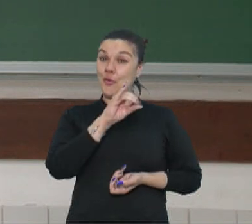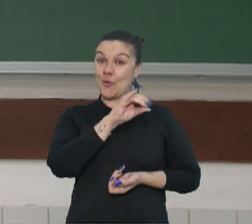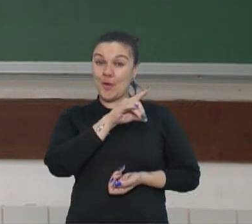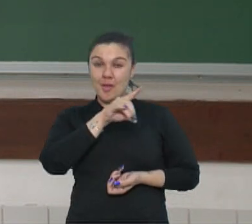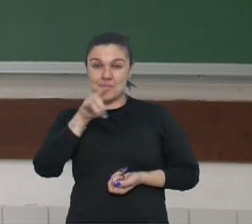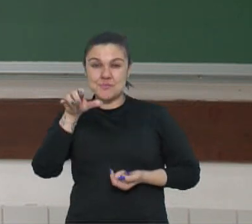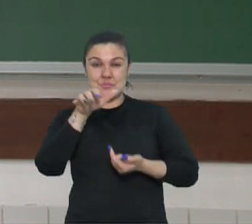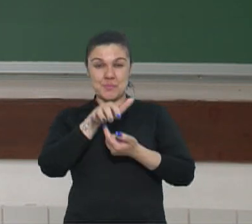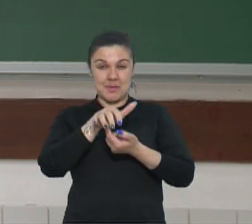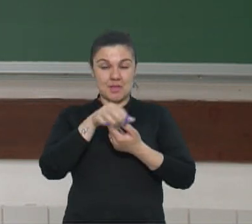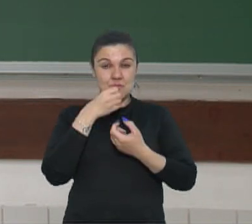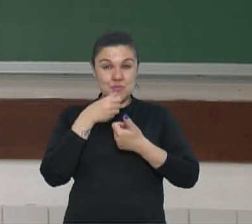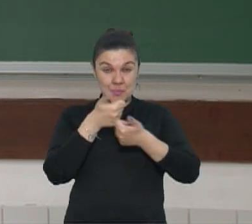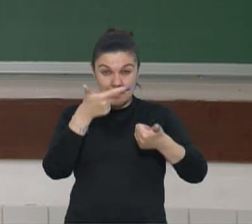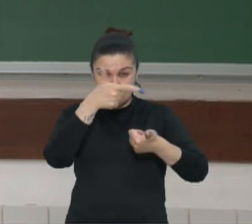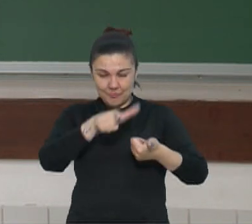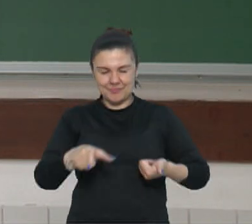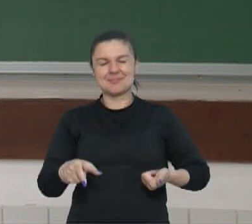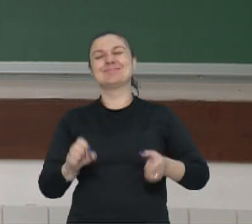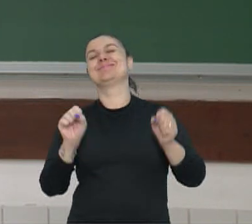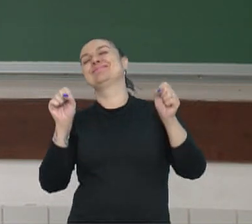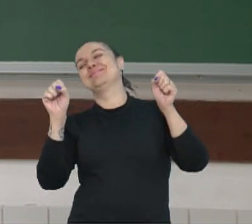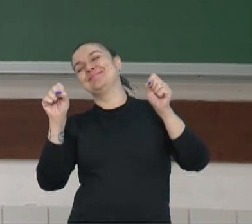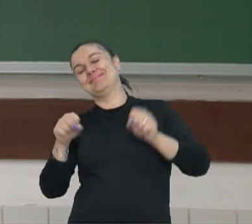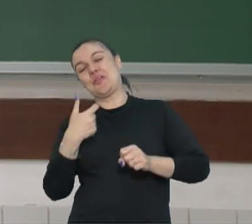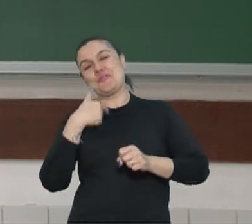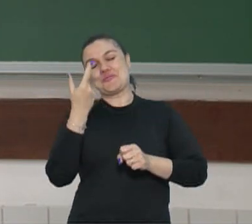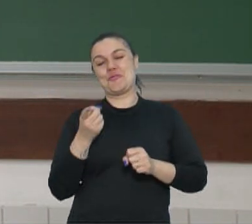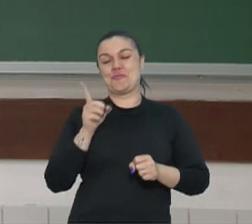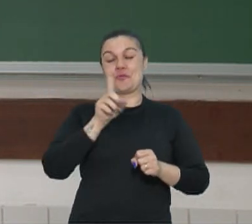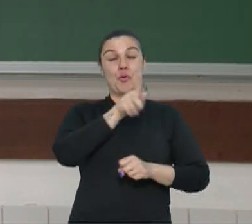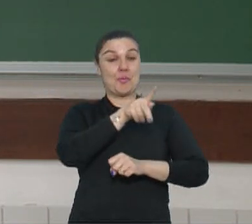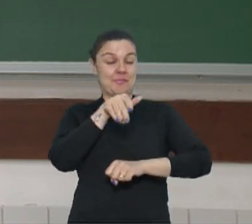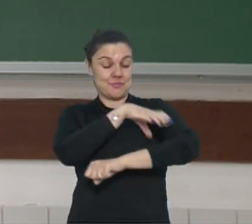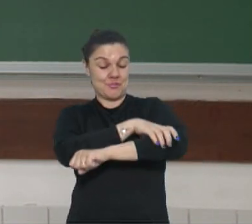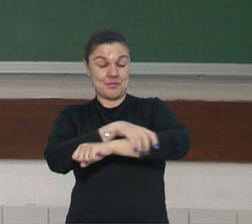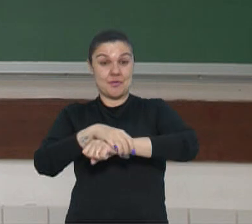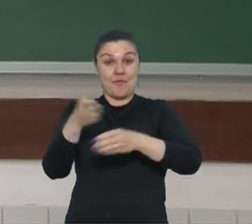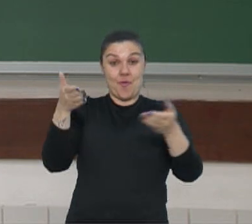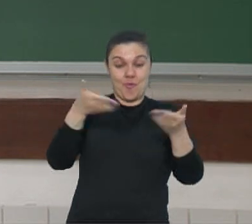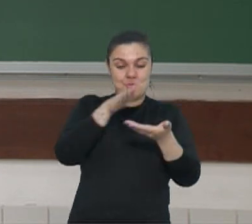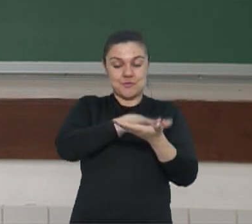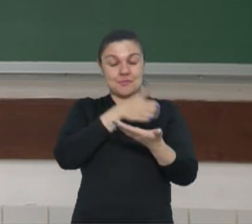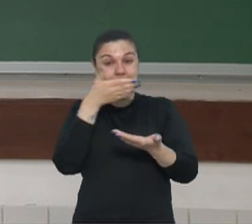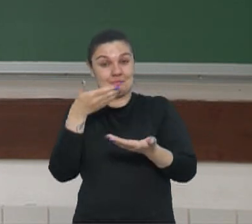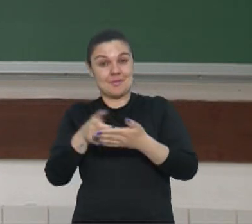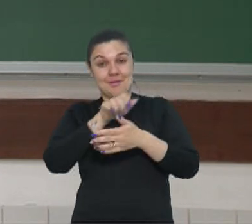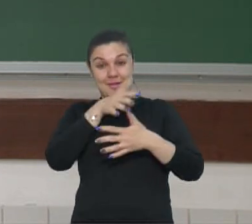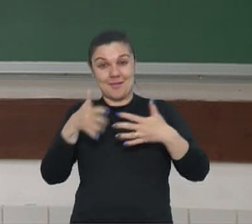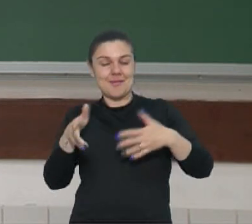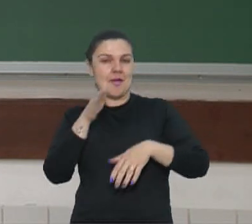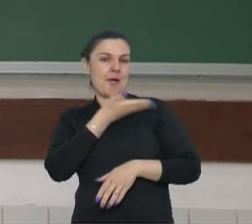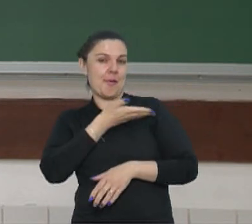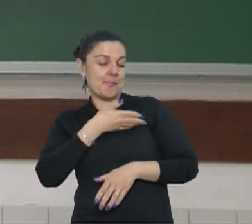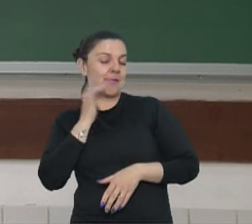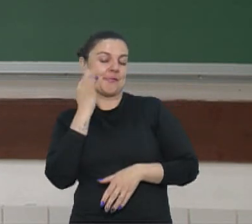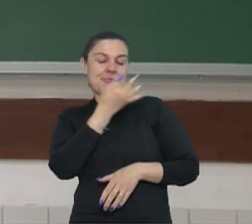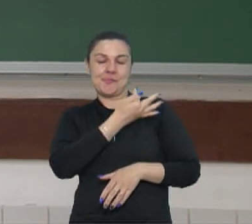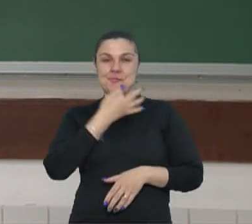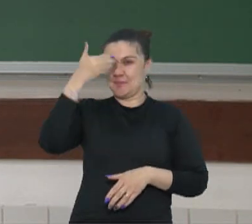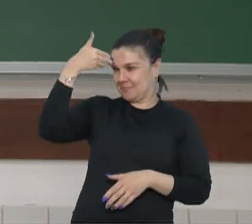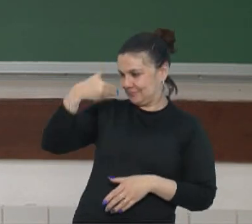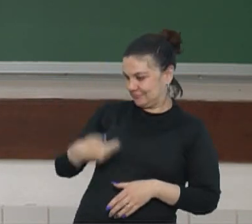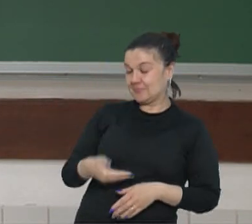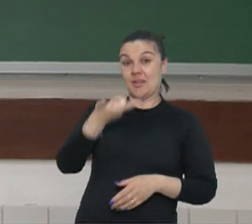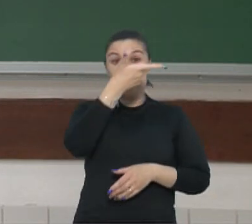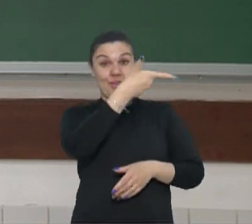Olá, alunos do Paraná, tudo bem com vocês novamente? Sim, eu aqui, professor Jefferson, interpretando ali para Libras a nossa amiga Francis,